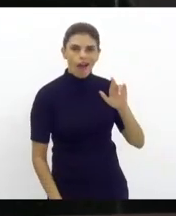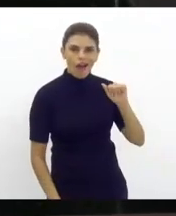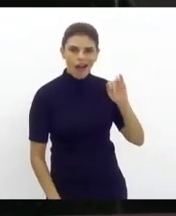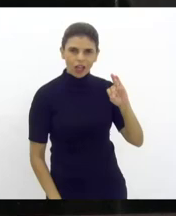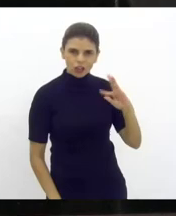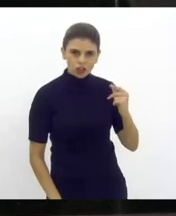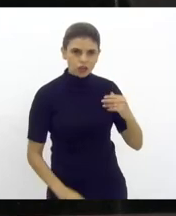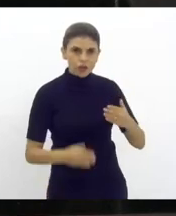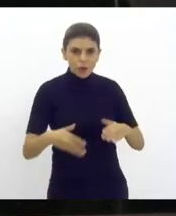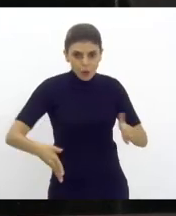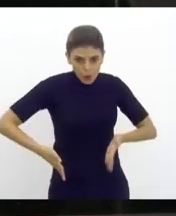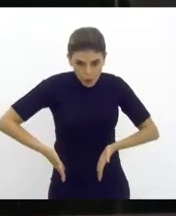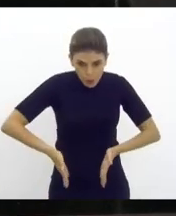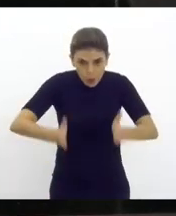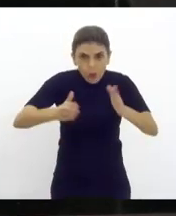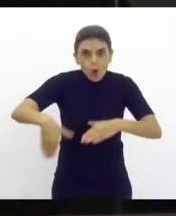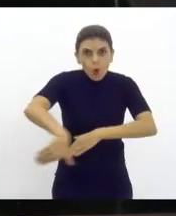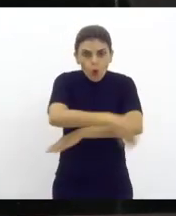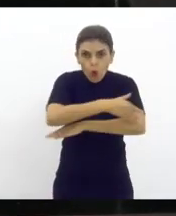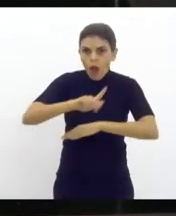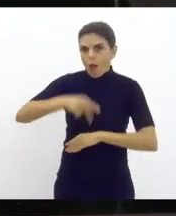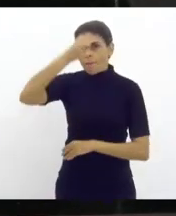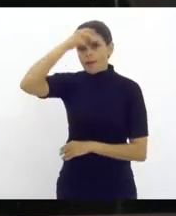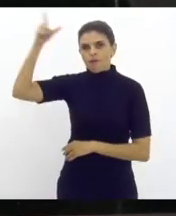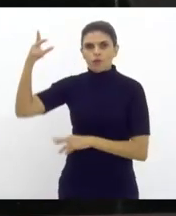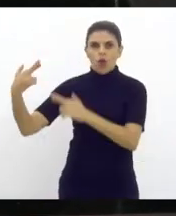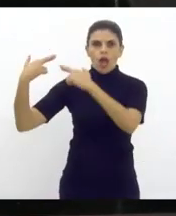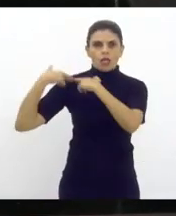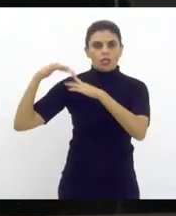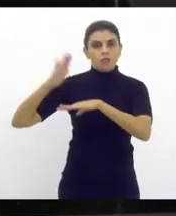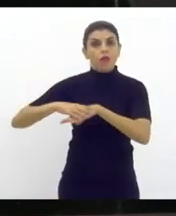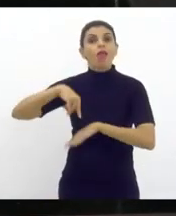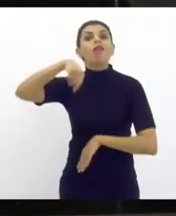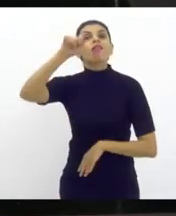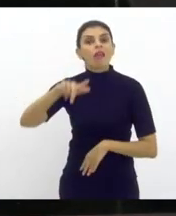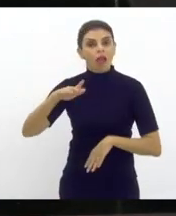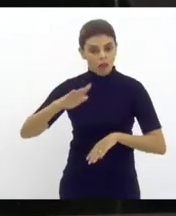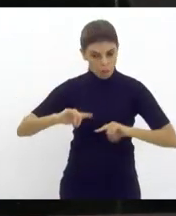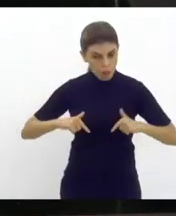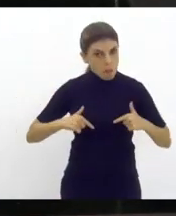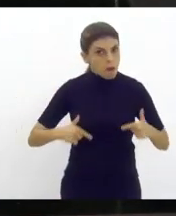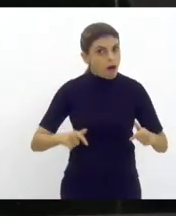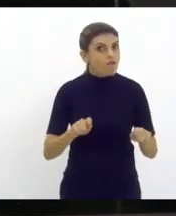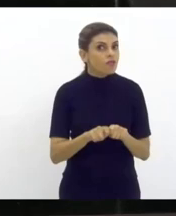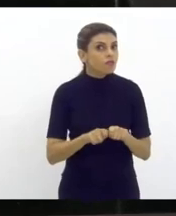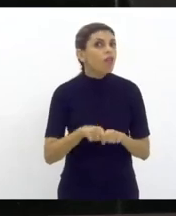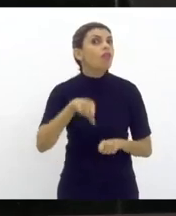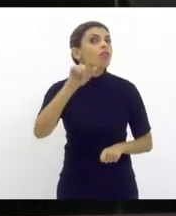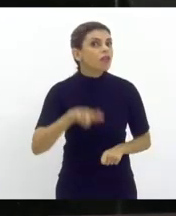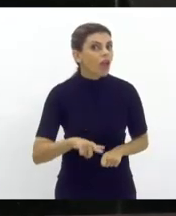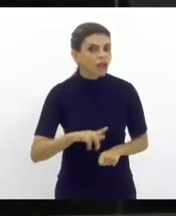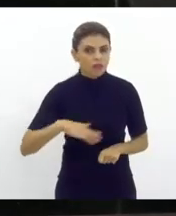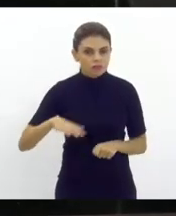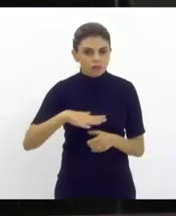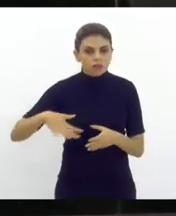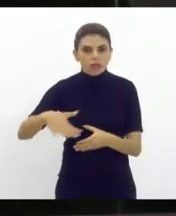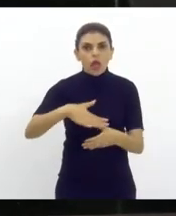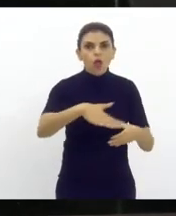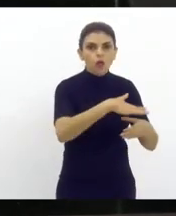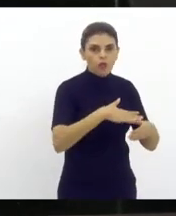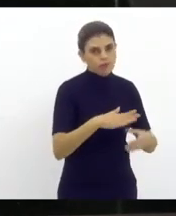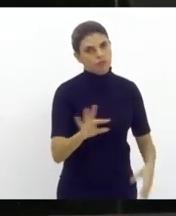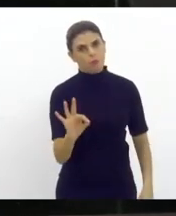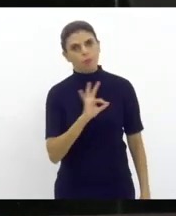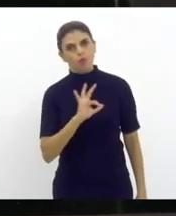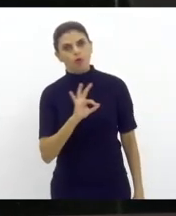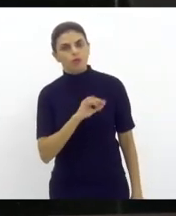via pública a prefeitura mas mais uma vez quem é que está presente fazendo o trabalho de todos os setores Polícia